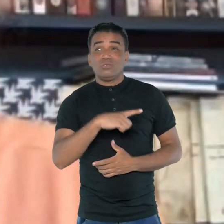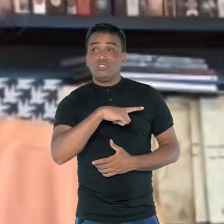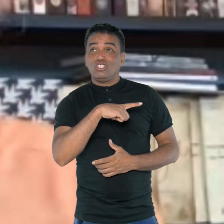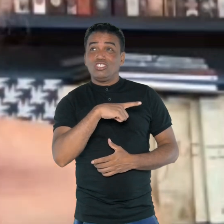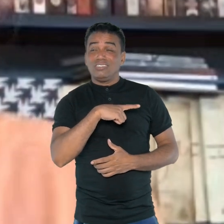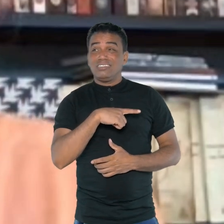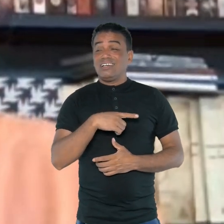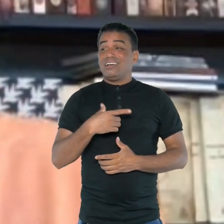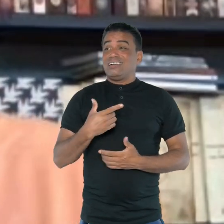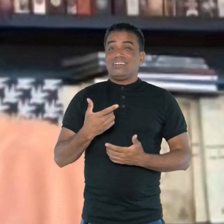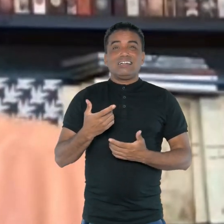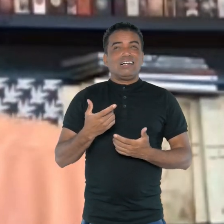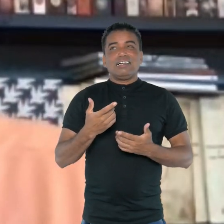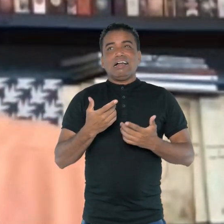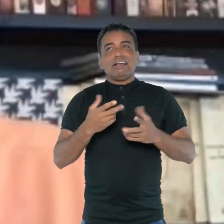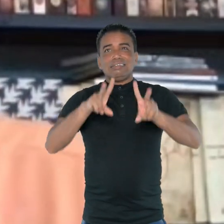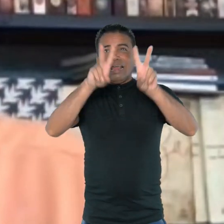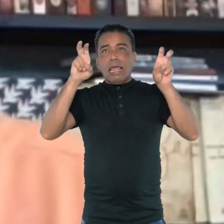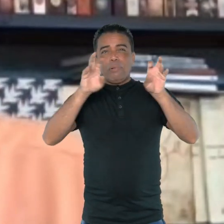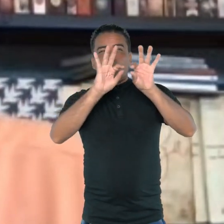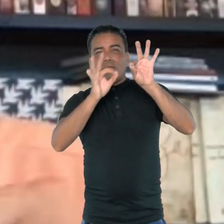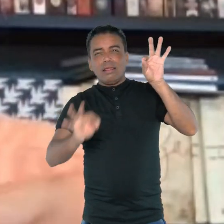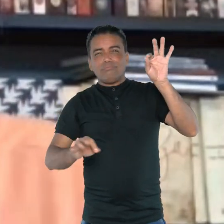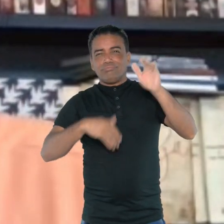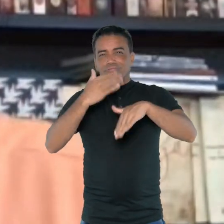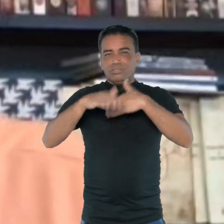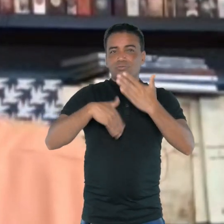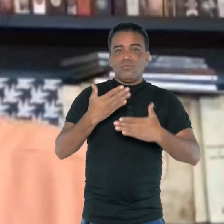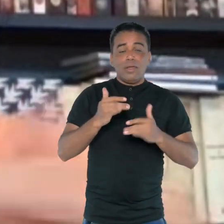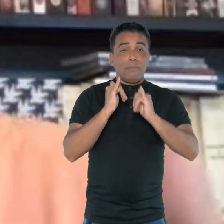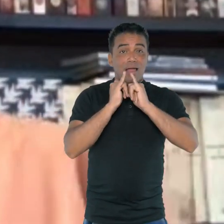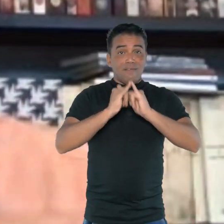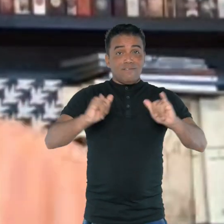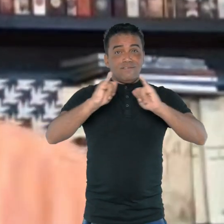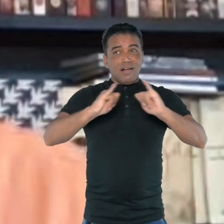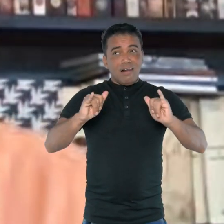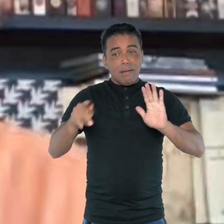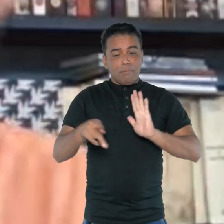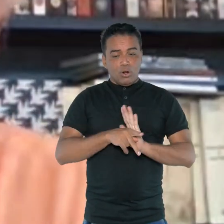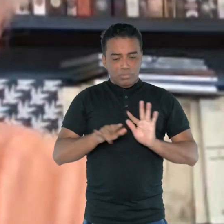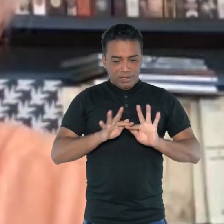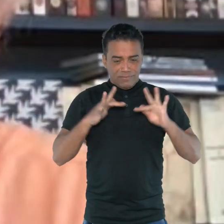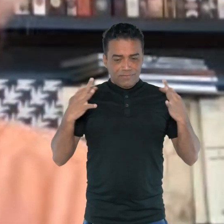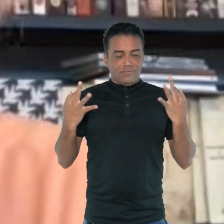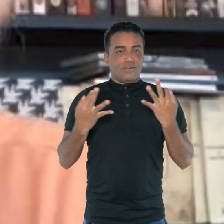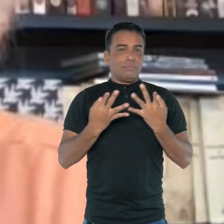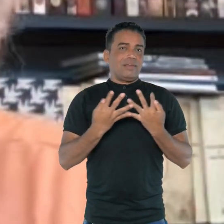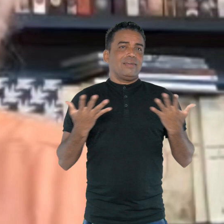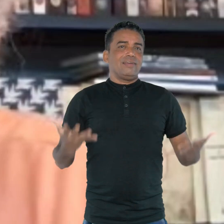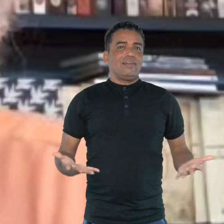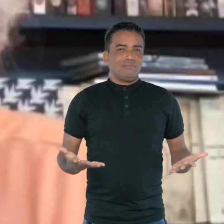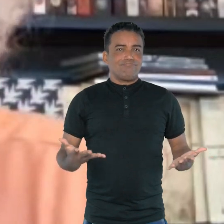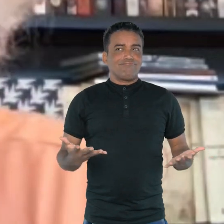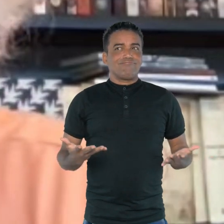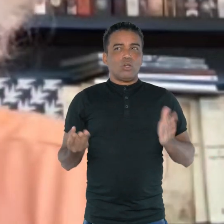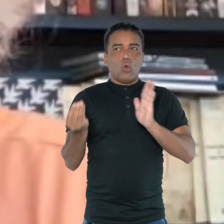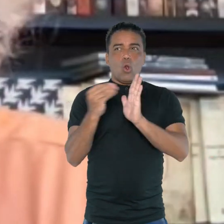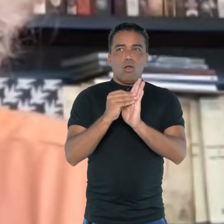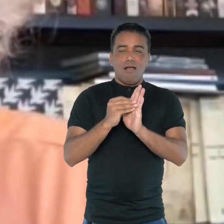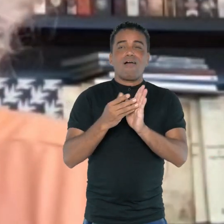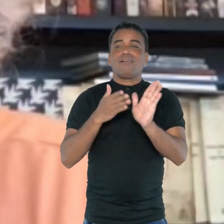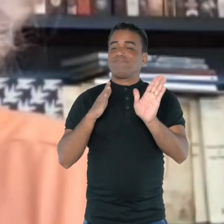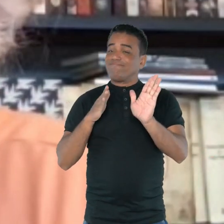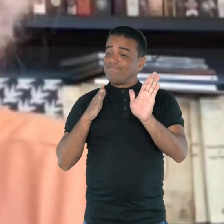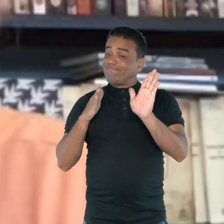enredo que eu queria desenvolver para dizer coisas de família que me pareciam centrais